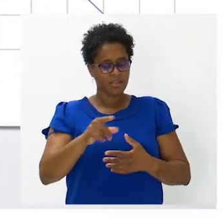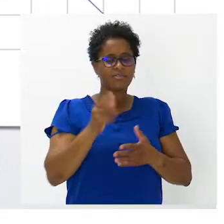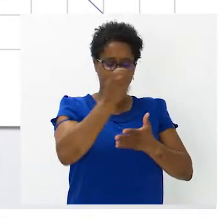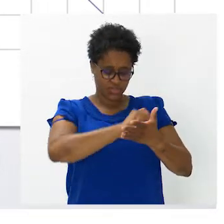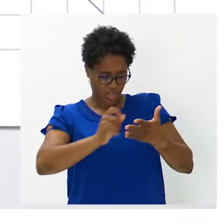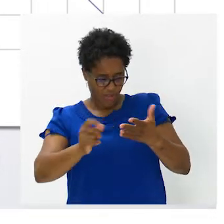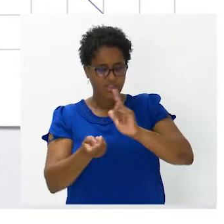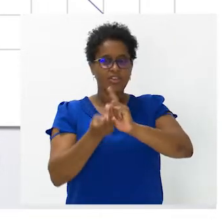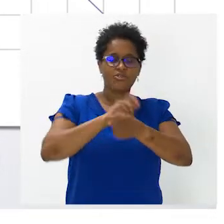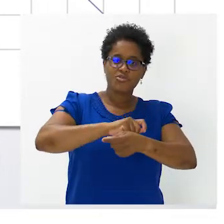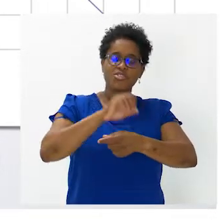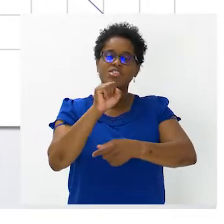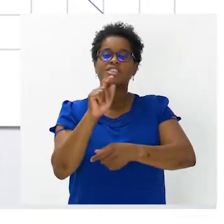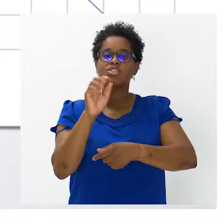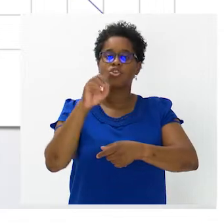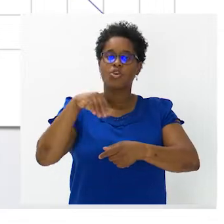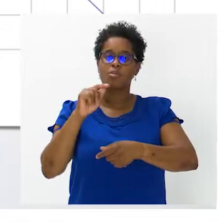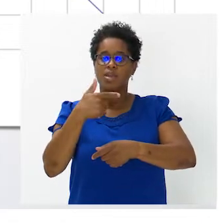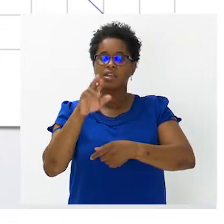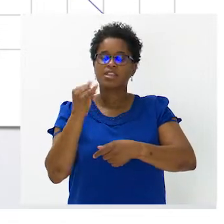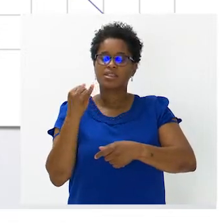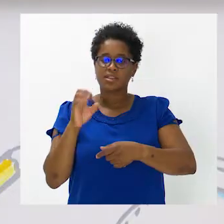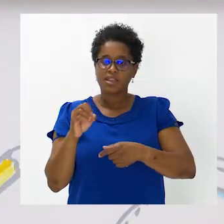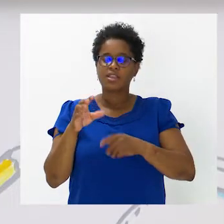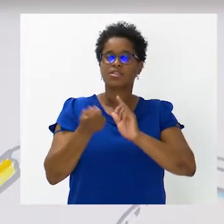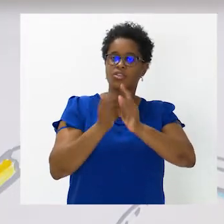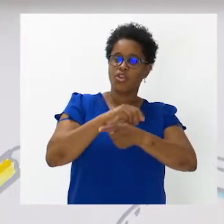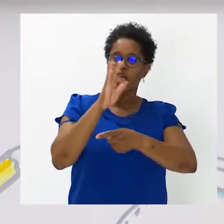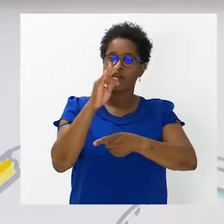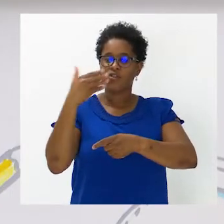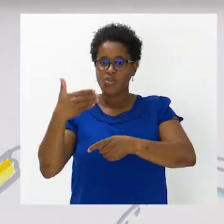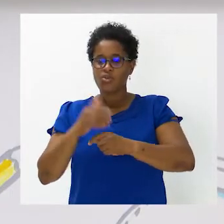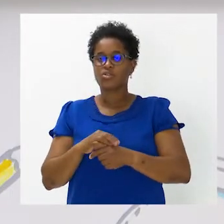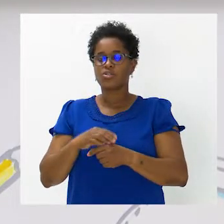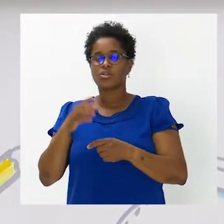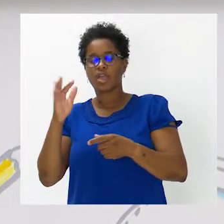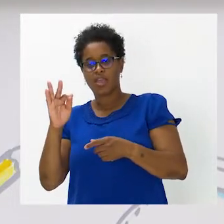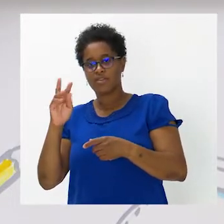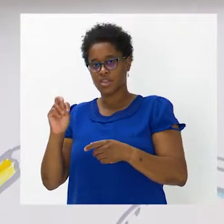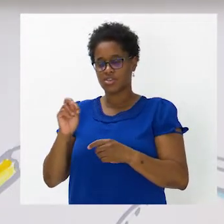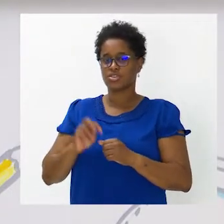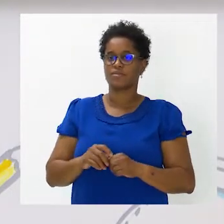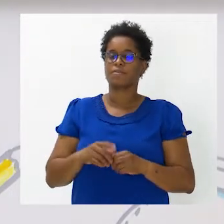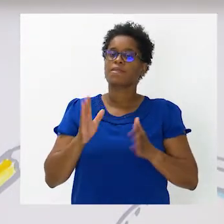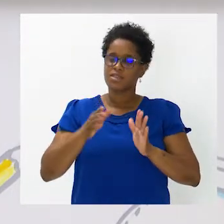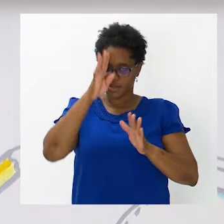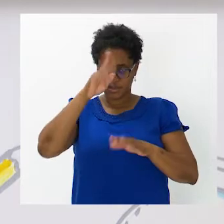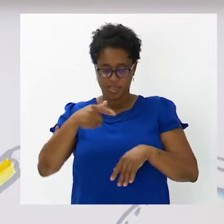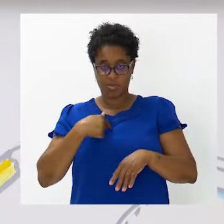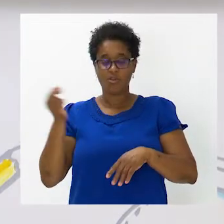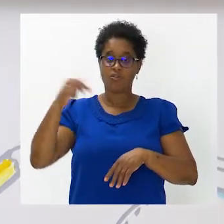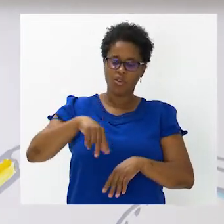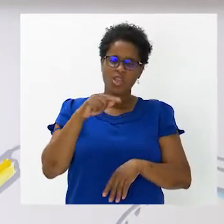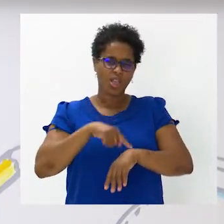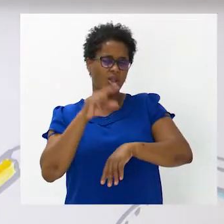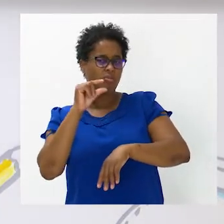a transformação geométrica que transforma F1 em F3. Bom, já sabem, volto